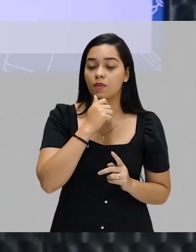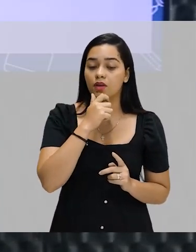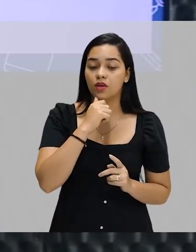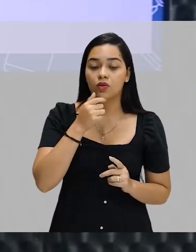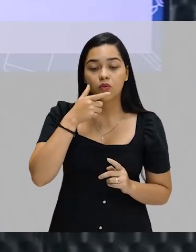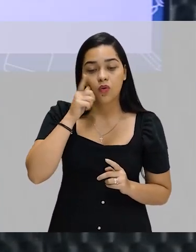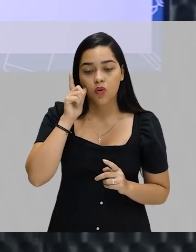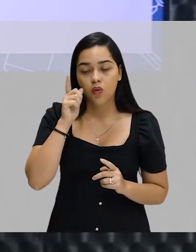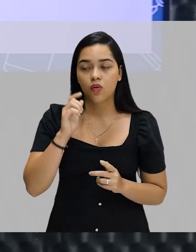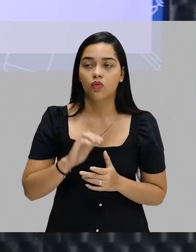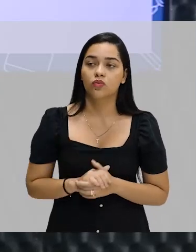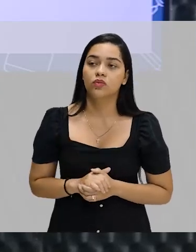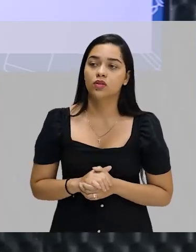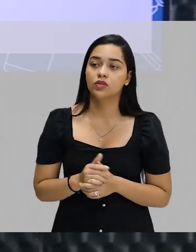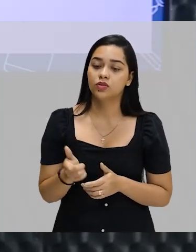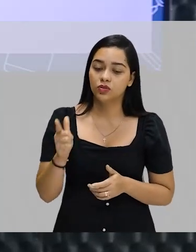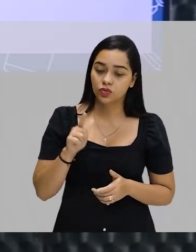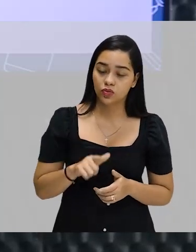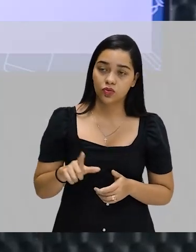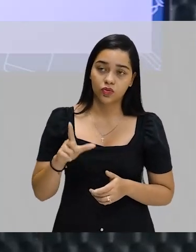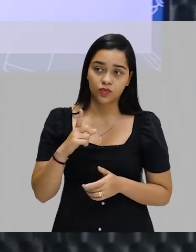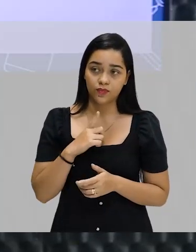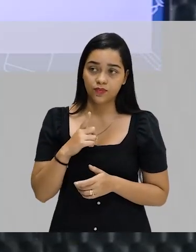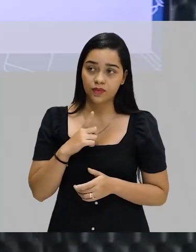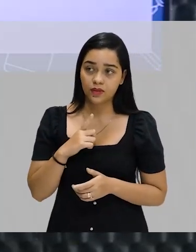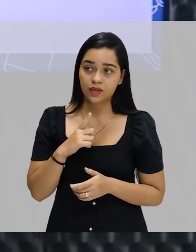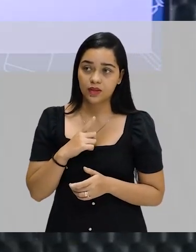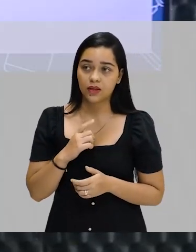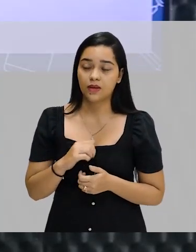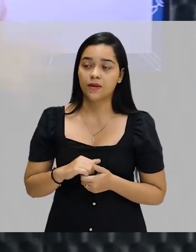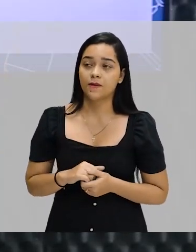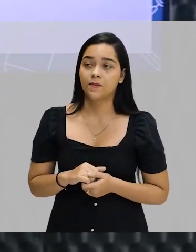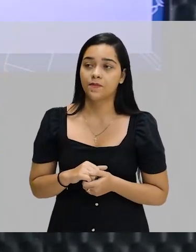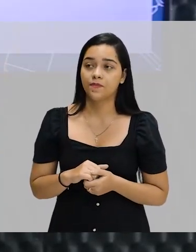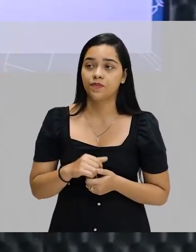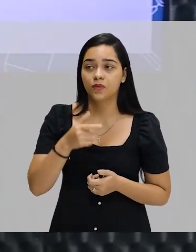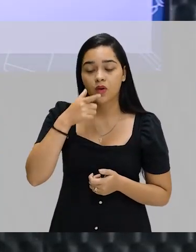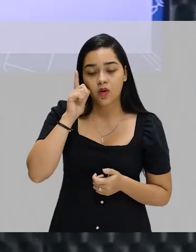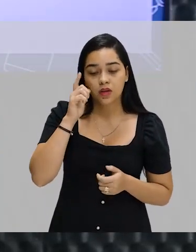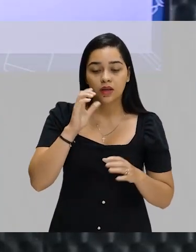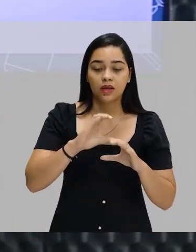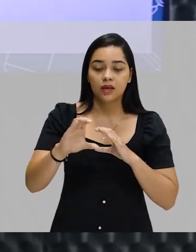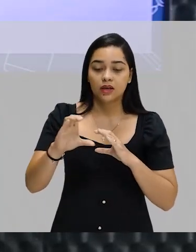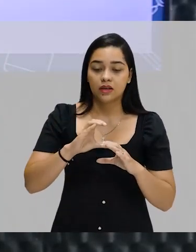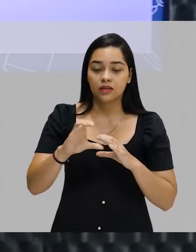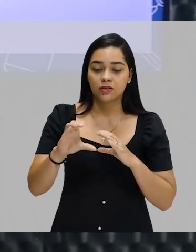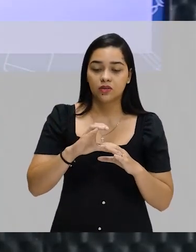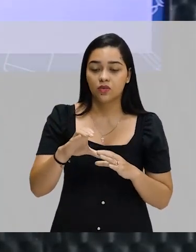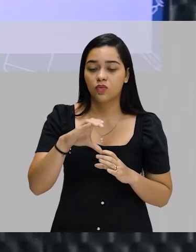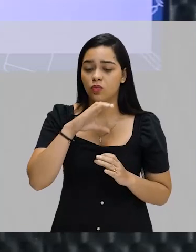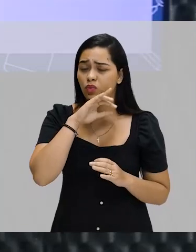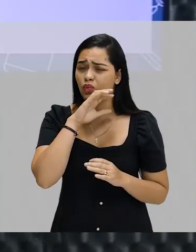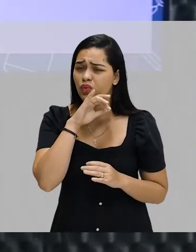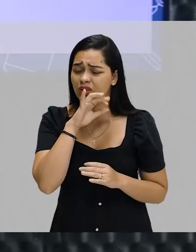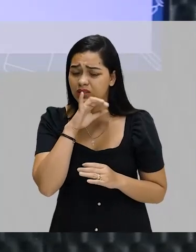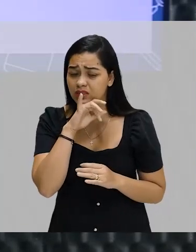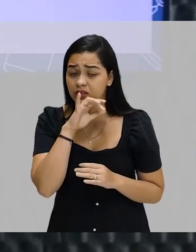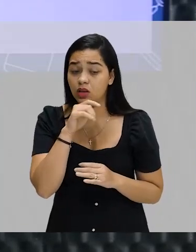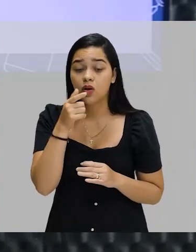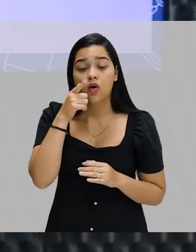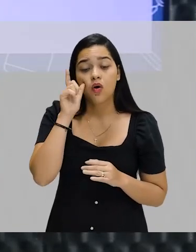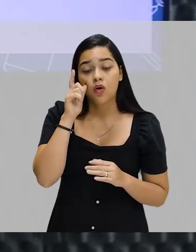ontem, novamente aqui, o sujeito, predicado ontem, cantou desafinadamente. Ontem é